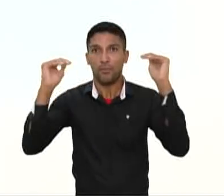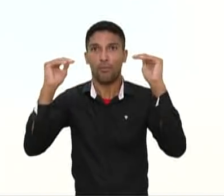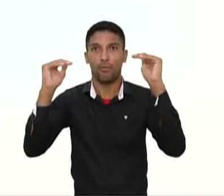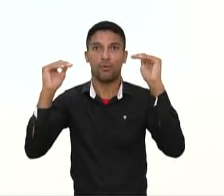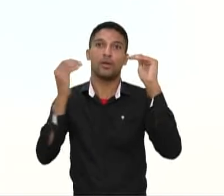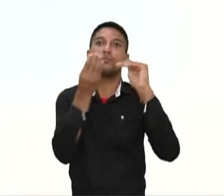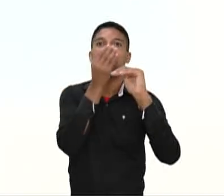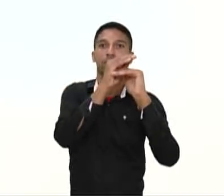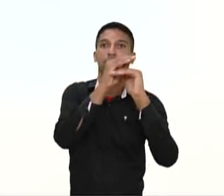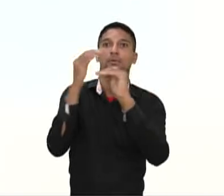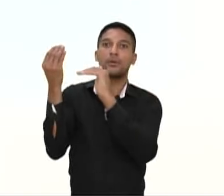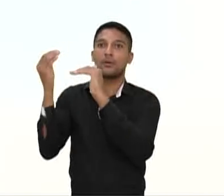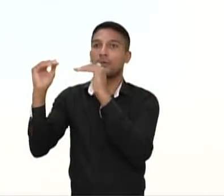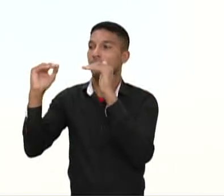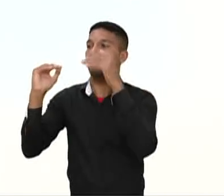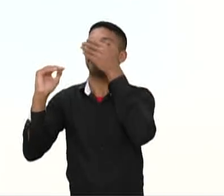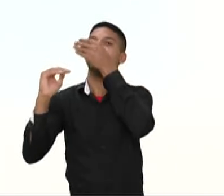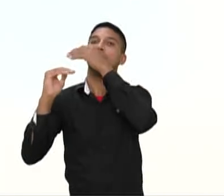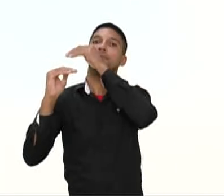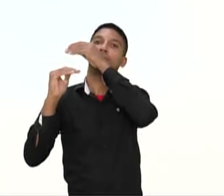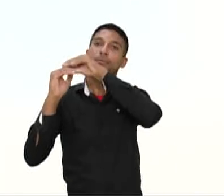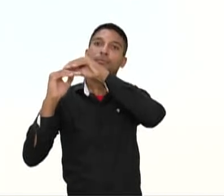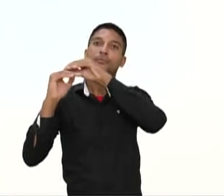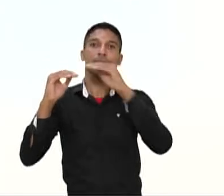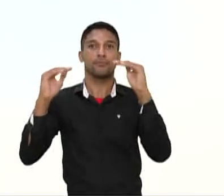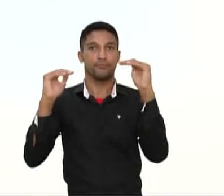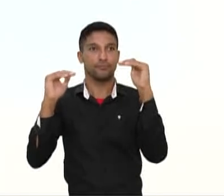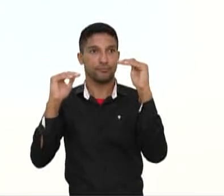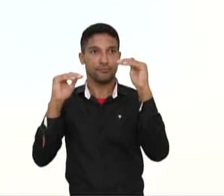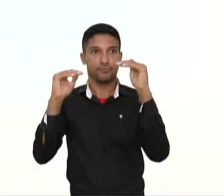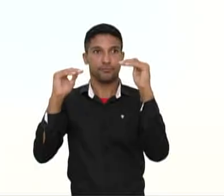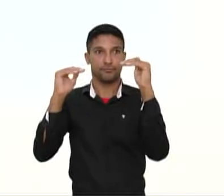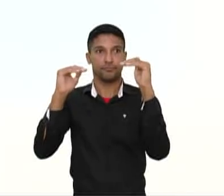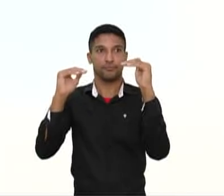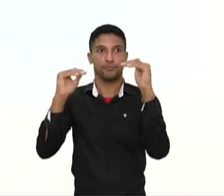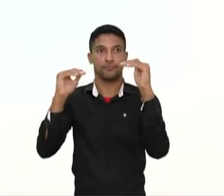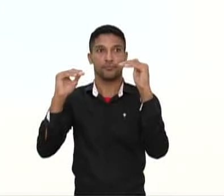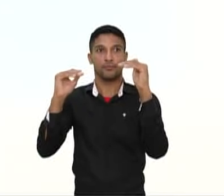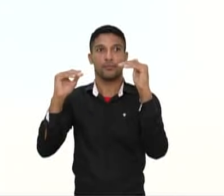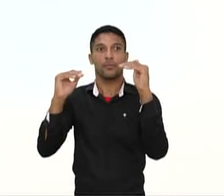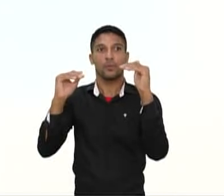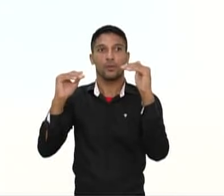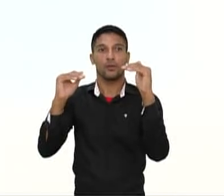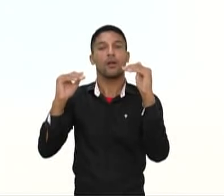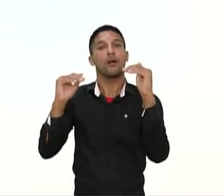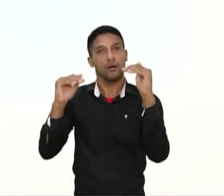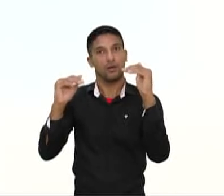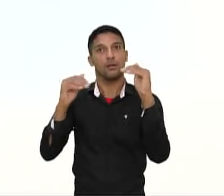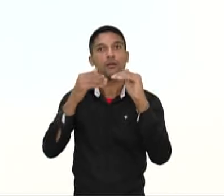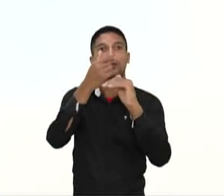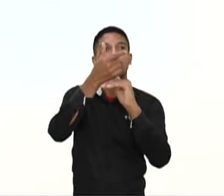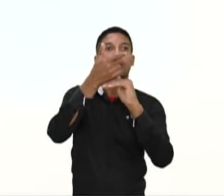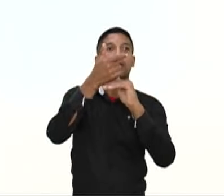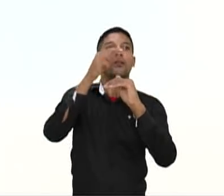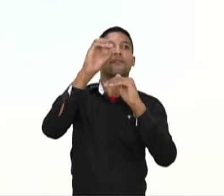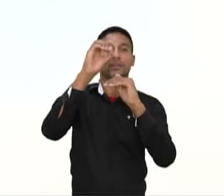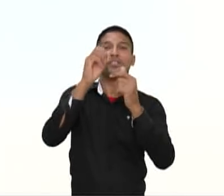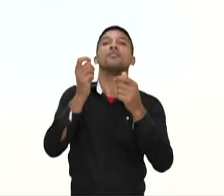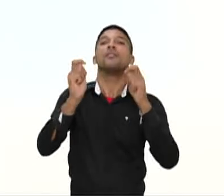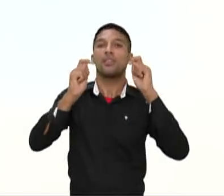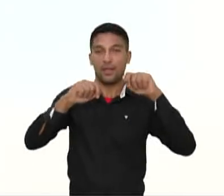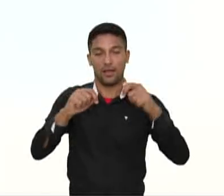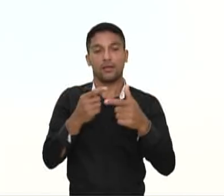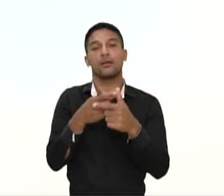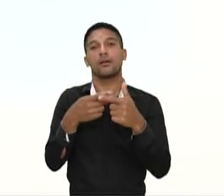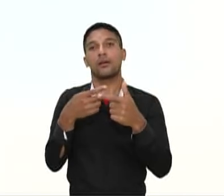a gente não resolve. Então, a única coisa que eu posso fazer é deixar mais fácil. Então, foi o que eu fiz, ó. O número eu consigo dividir. 20 dividido